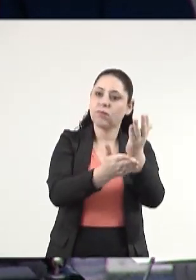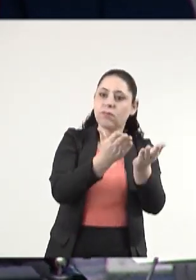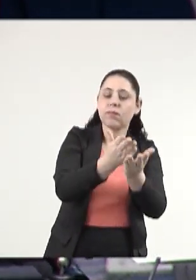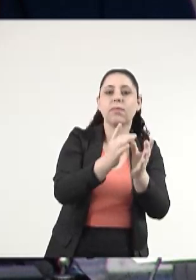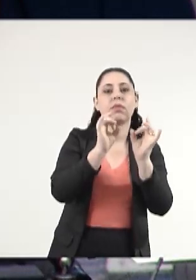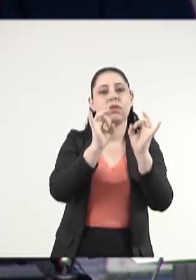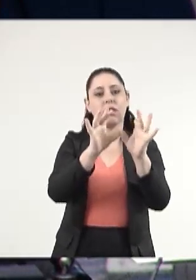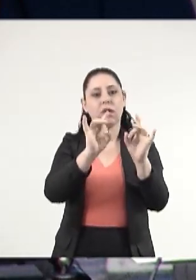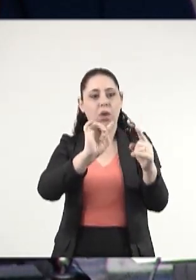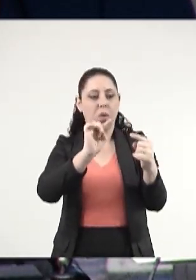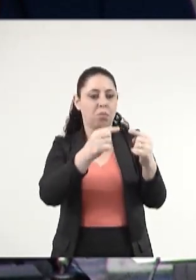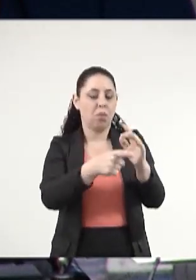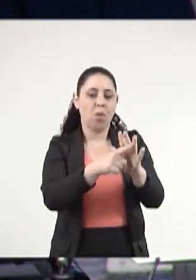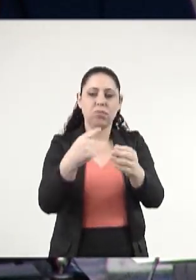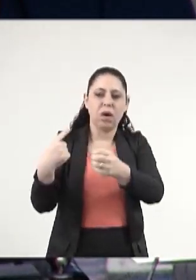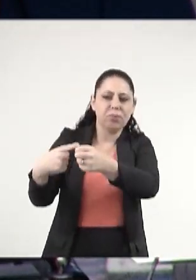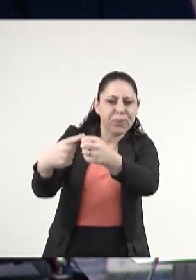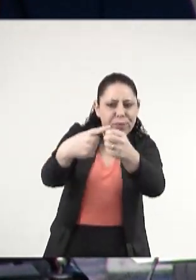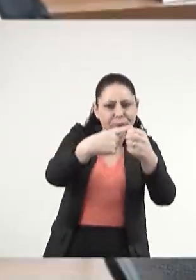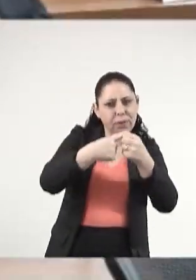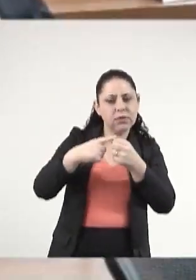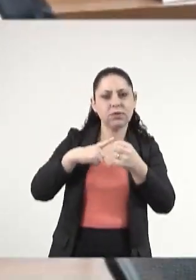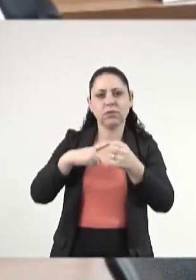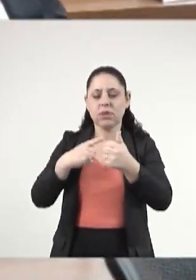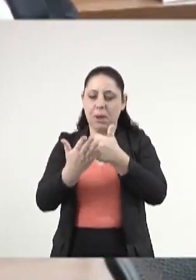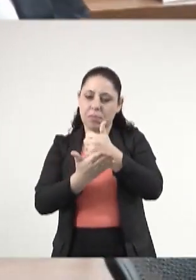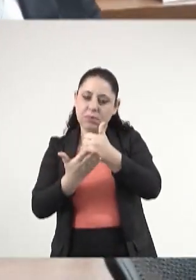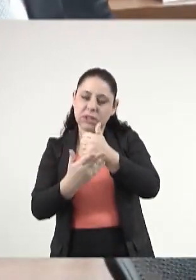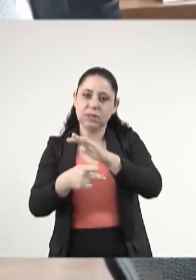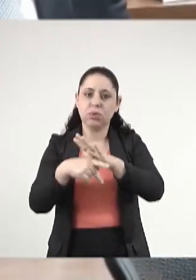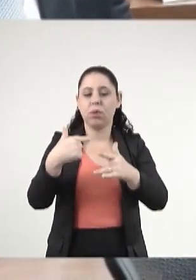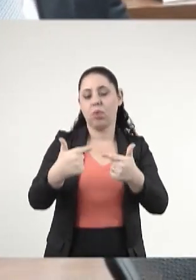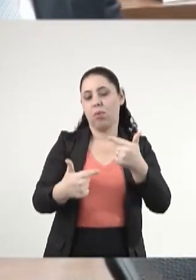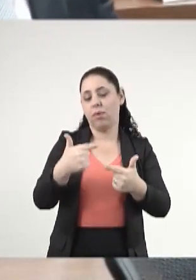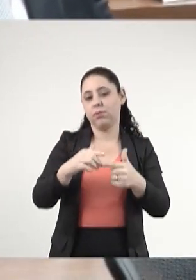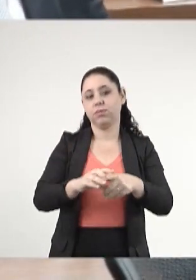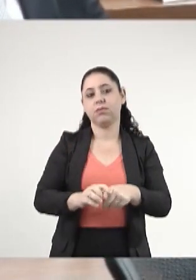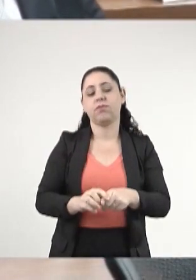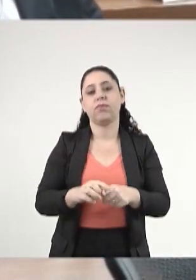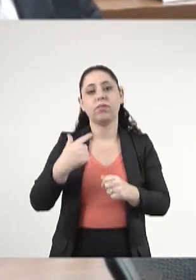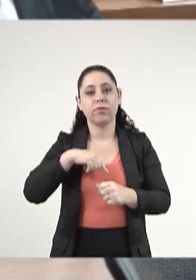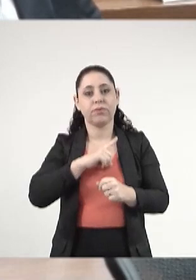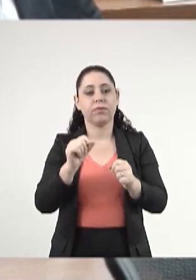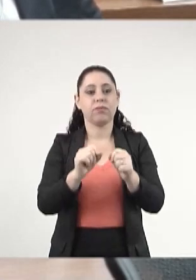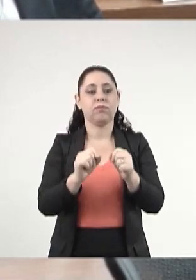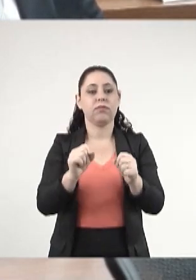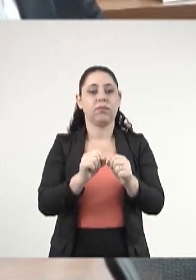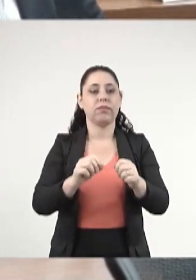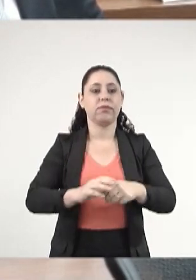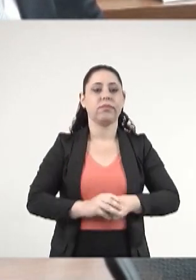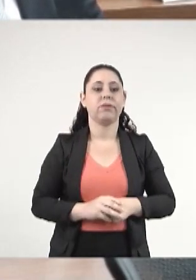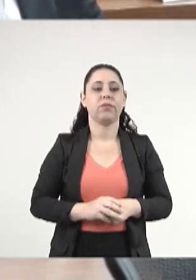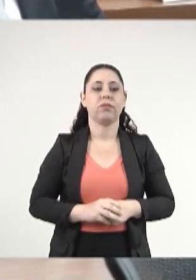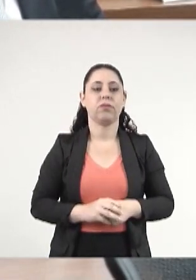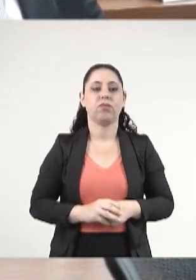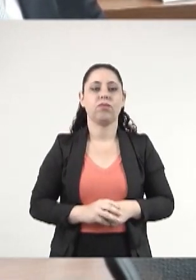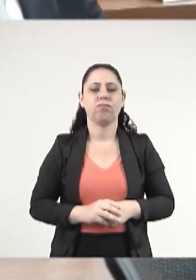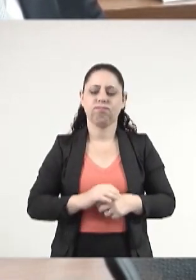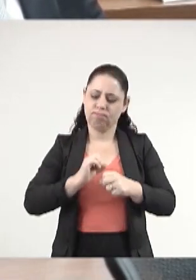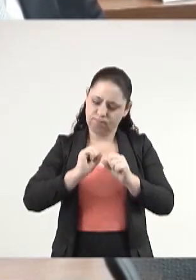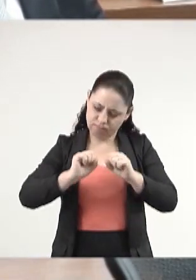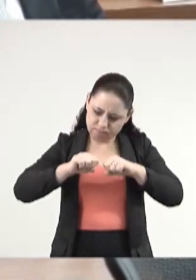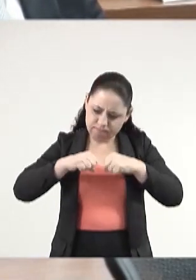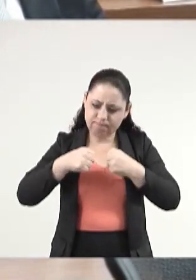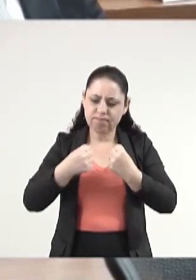atender especialmente o interior do Estado, quem tem suas demandas. Então, que a gente faça um